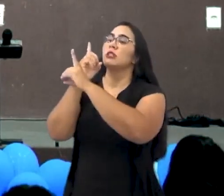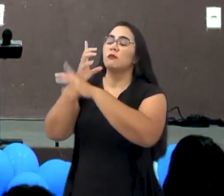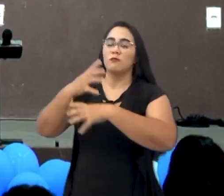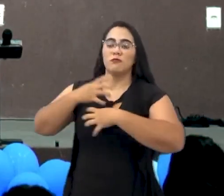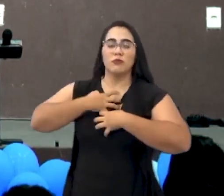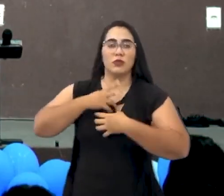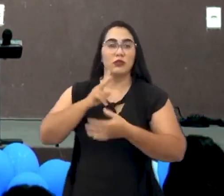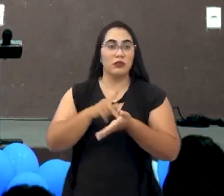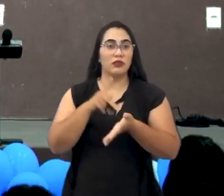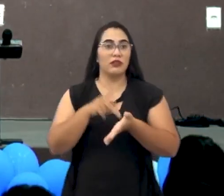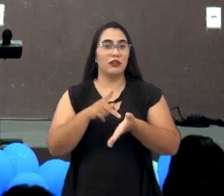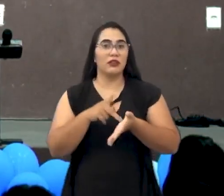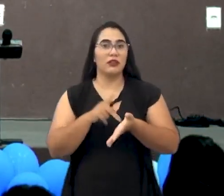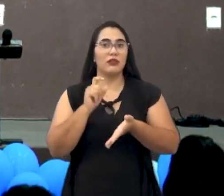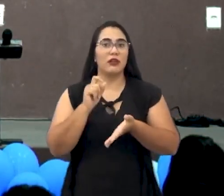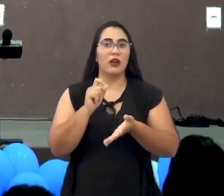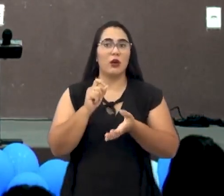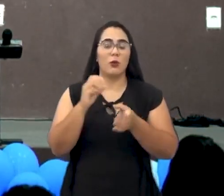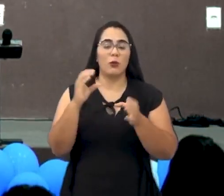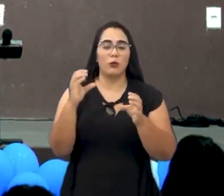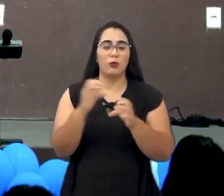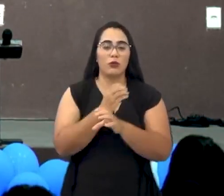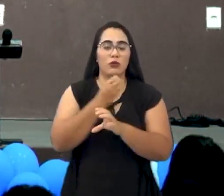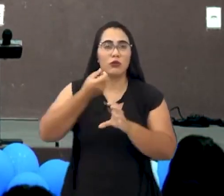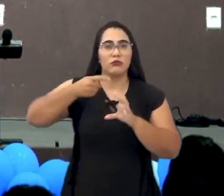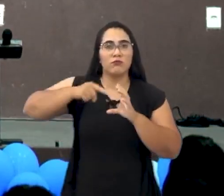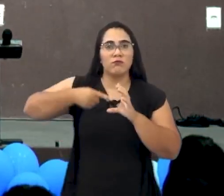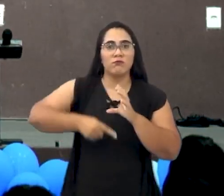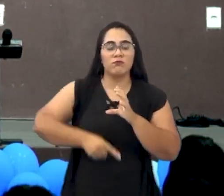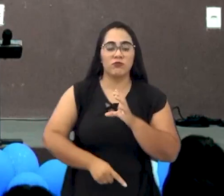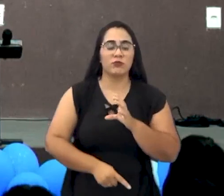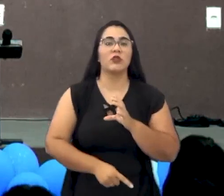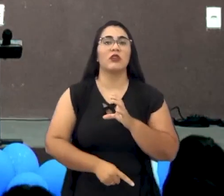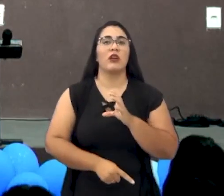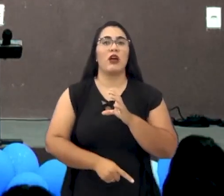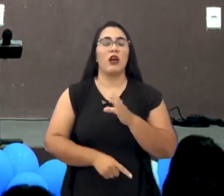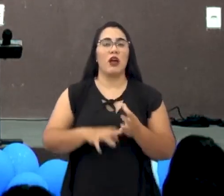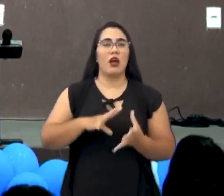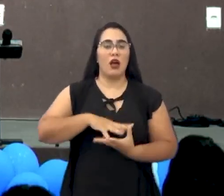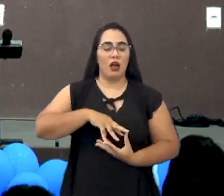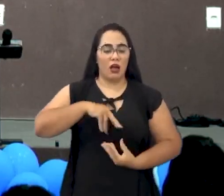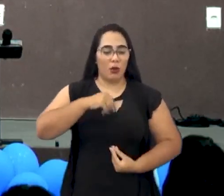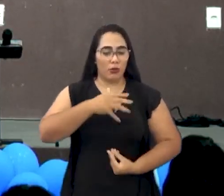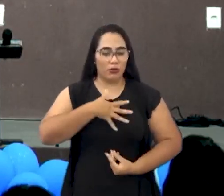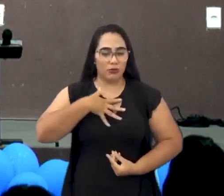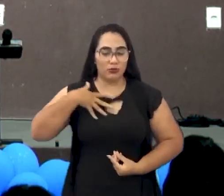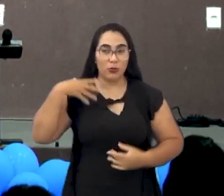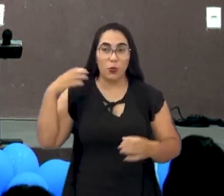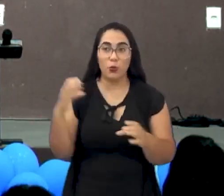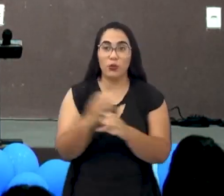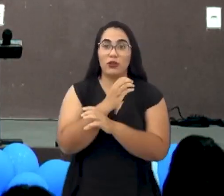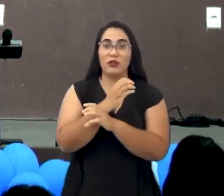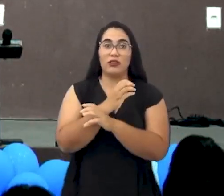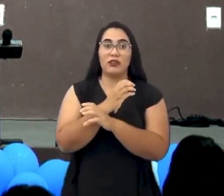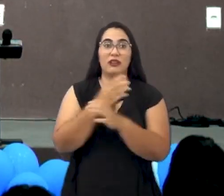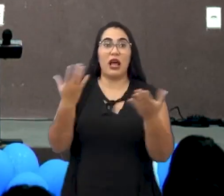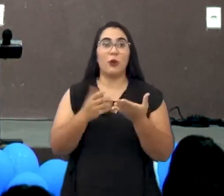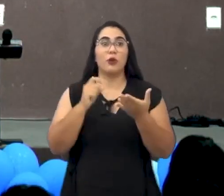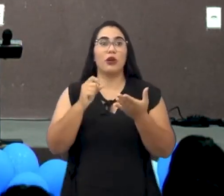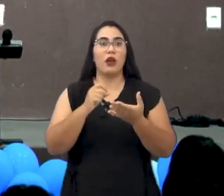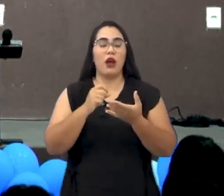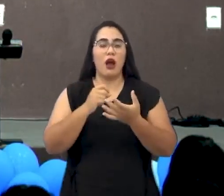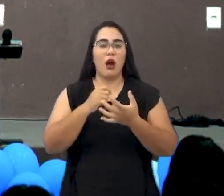por uma condição tão plena e tão profunda de completude e satisfação, que essa alma ela não pulsa